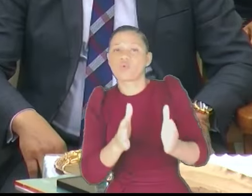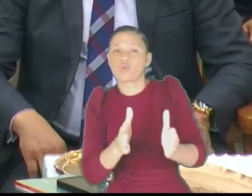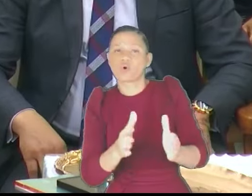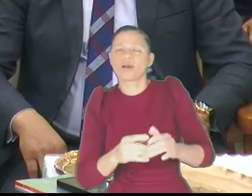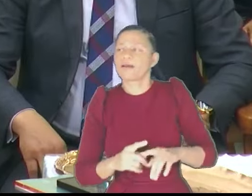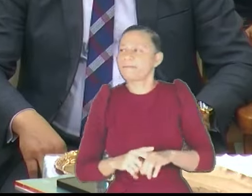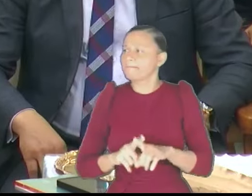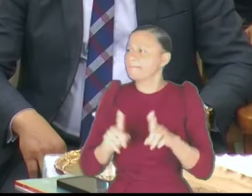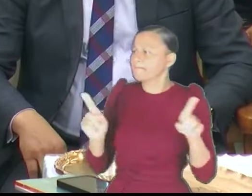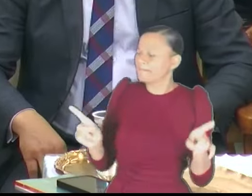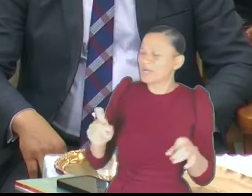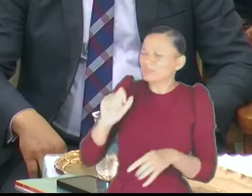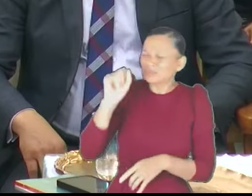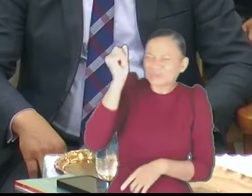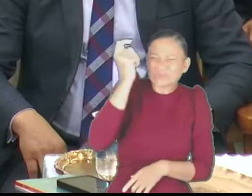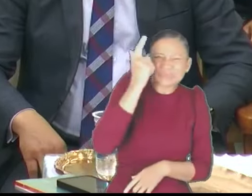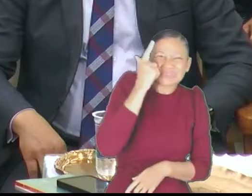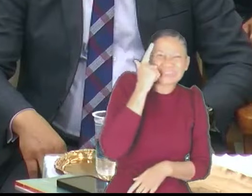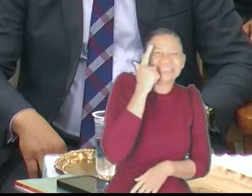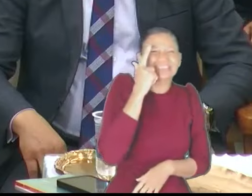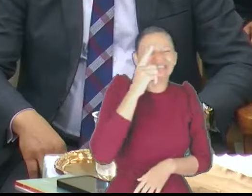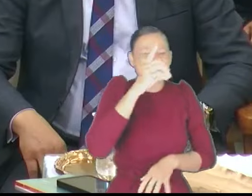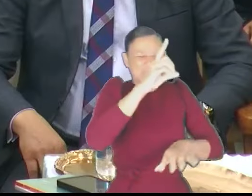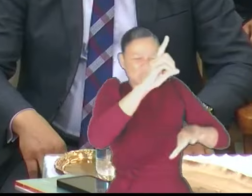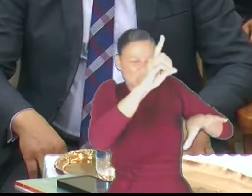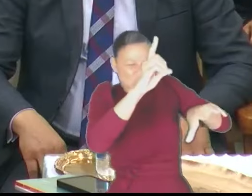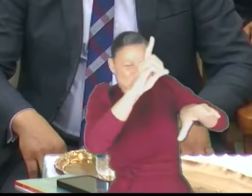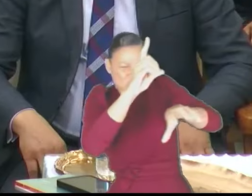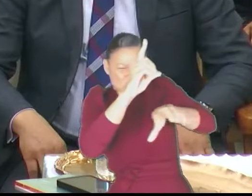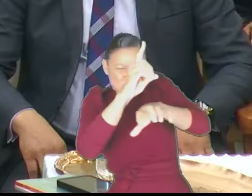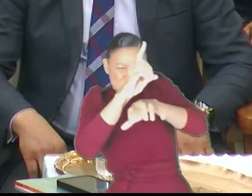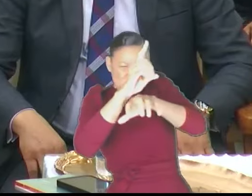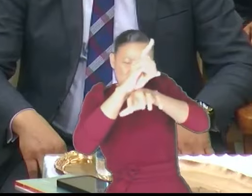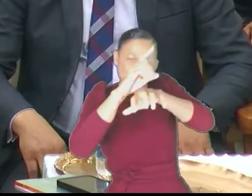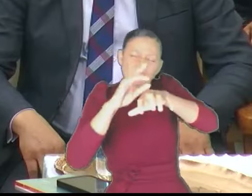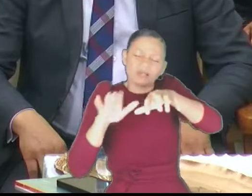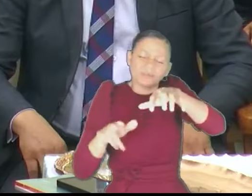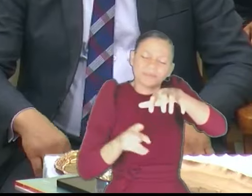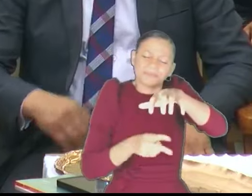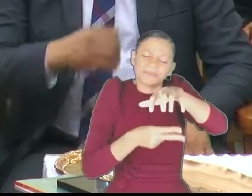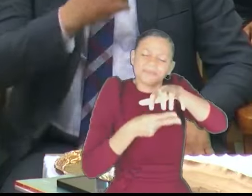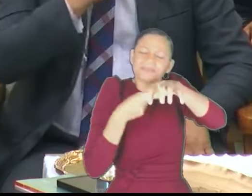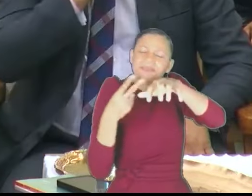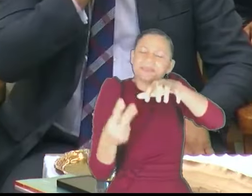Imagina o sol escaldante, tem ar-condicionado promovido pelo céu.